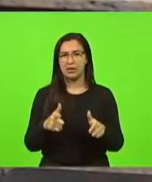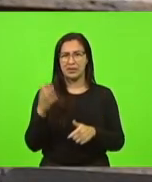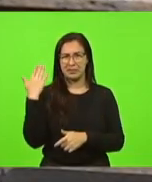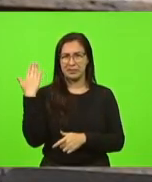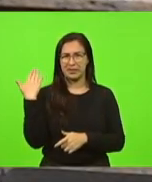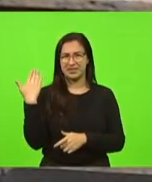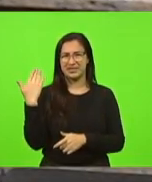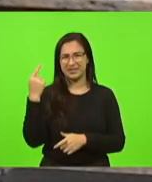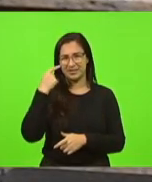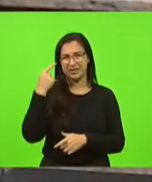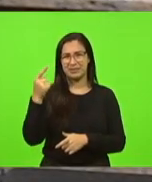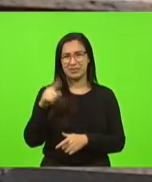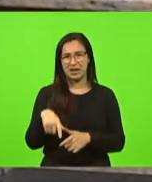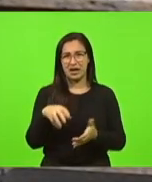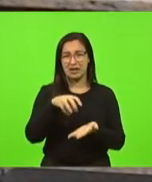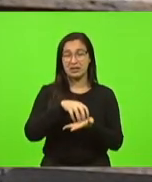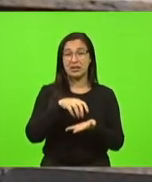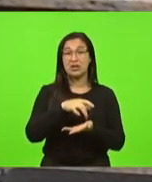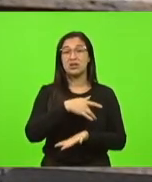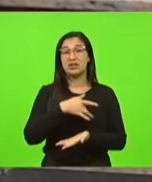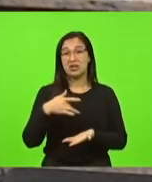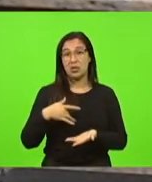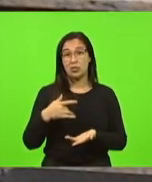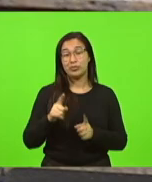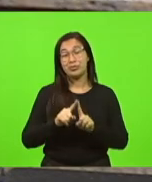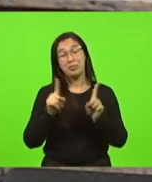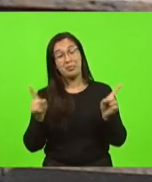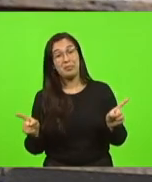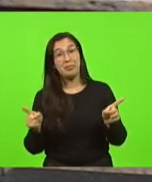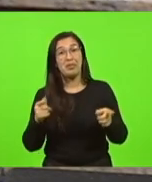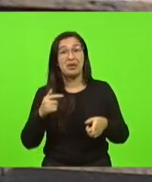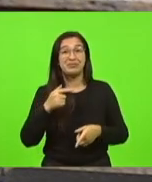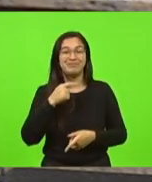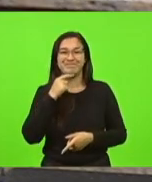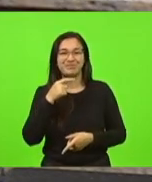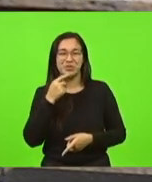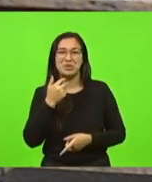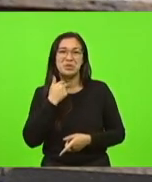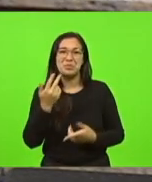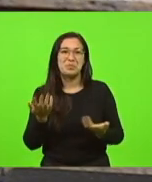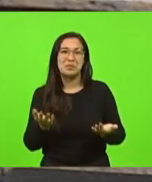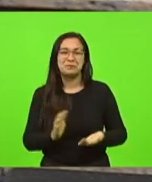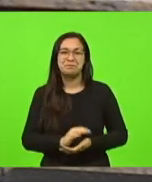Saúde, mas a impossibilidade, pela ocupação já